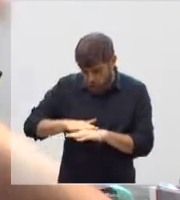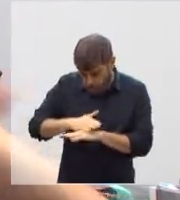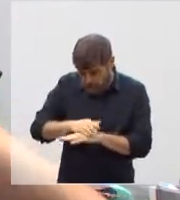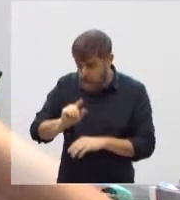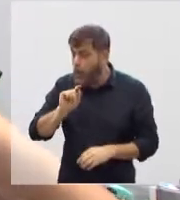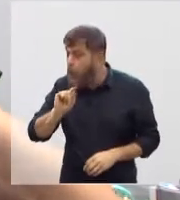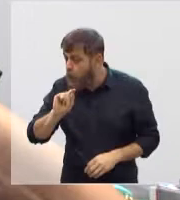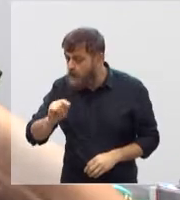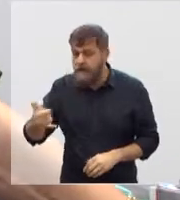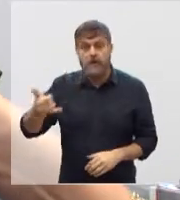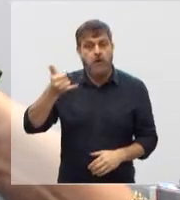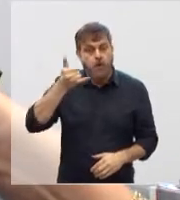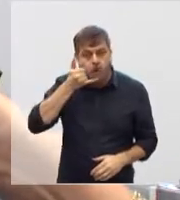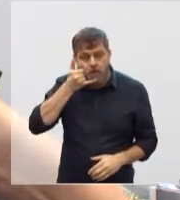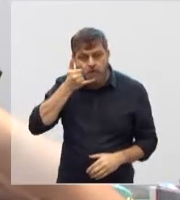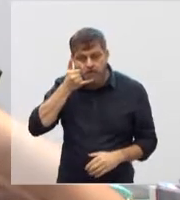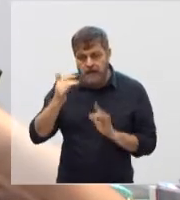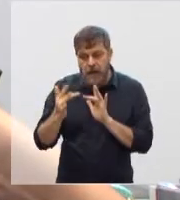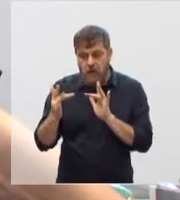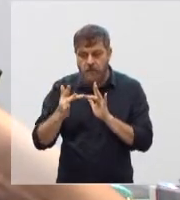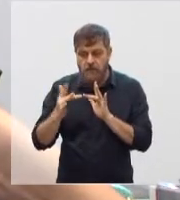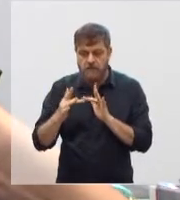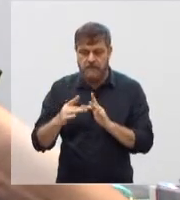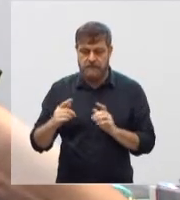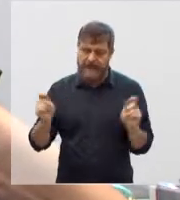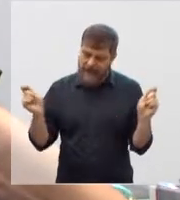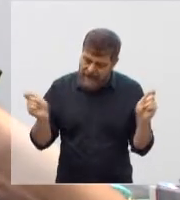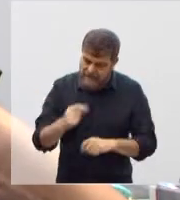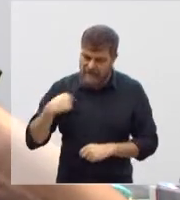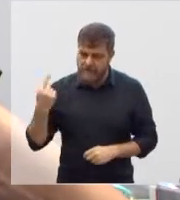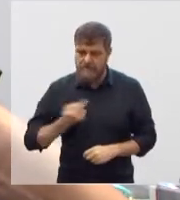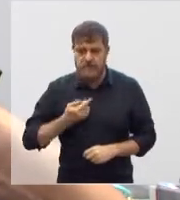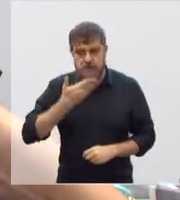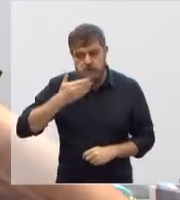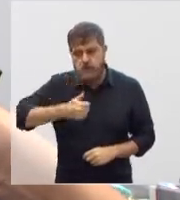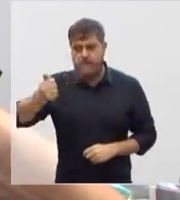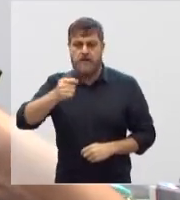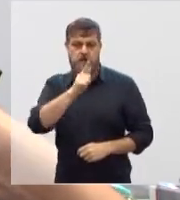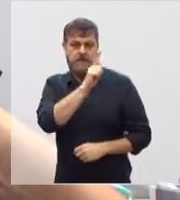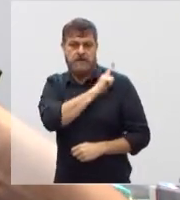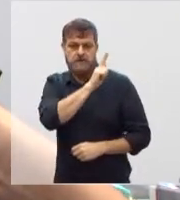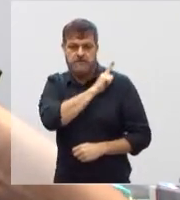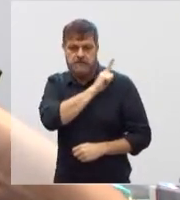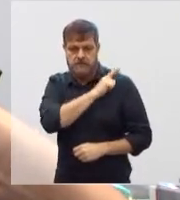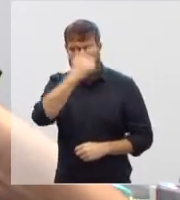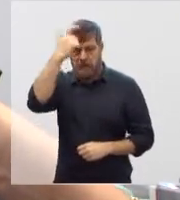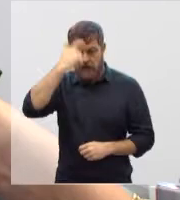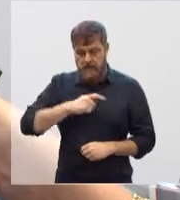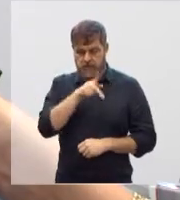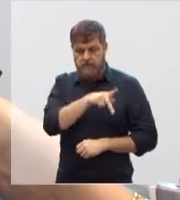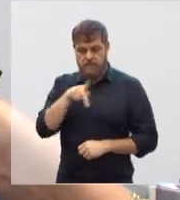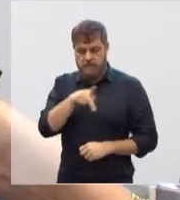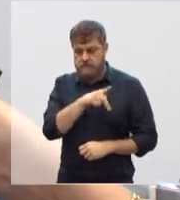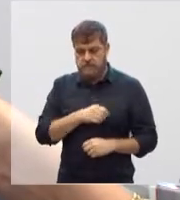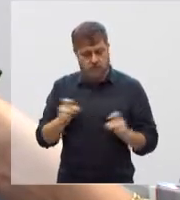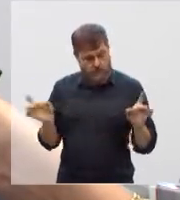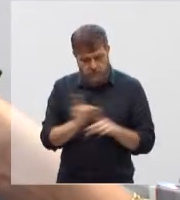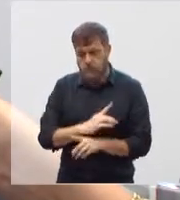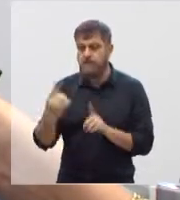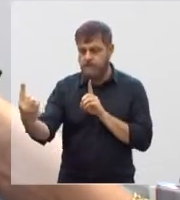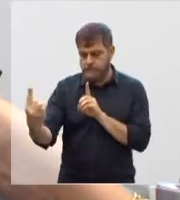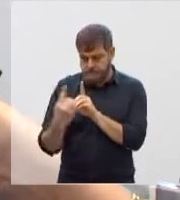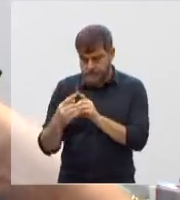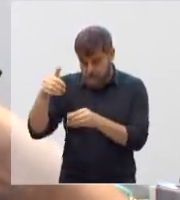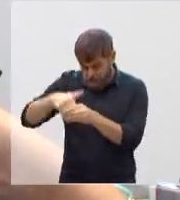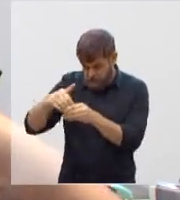deixou desconfortável? Tá? Entre em contato. É só assim que nós vamos ter melhores gestores. Tá? Eu, professor Alberto,